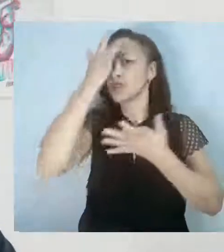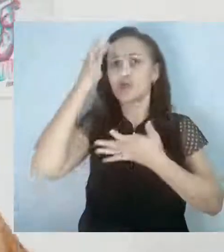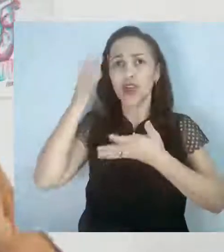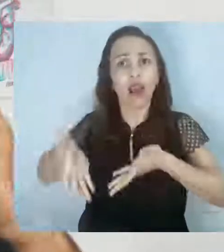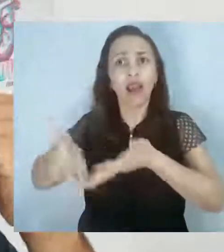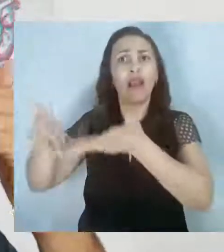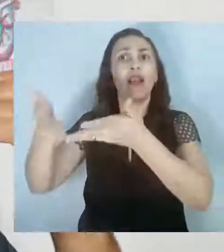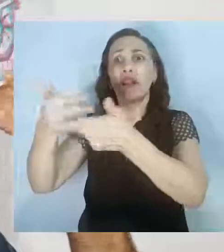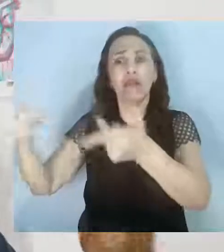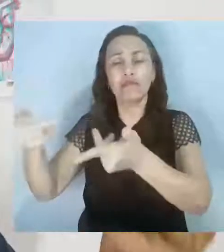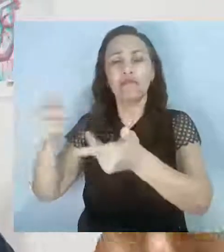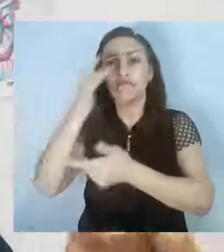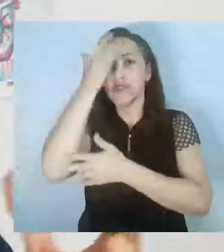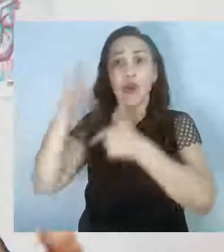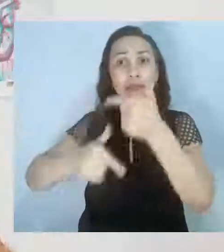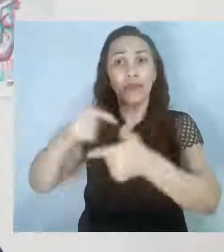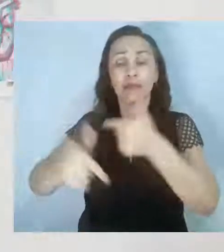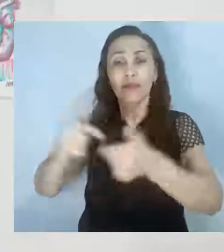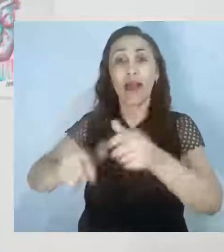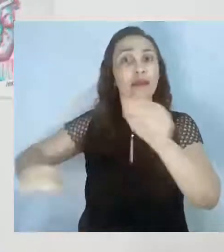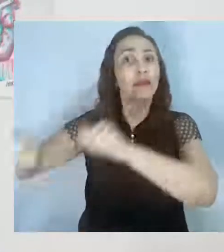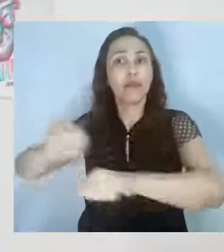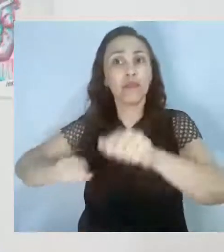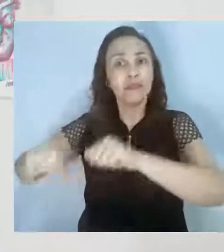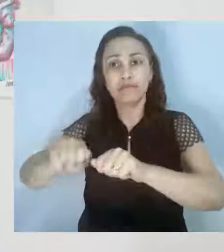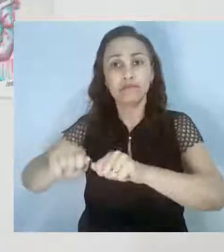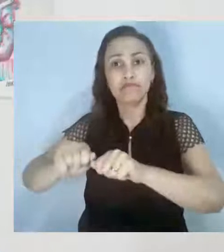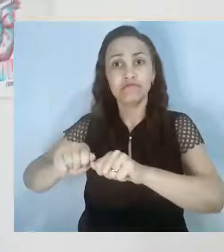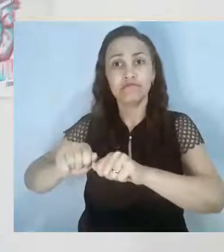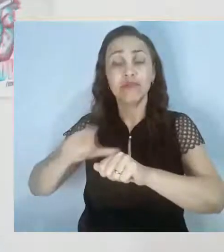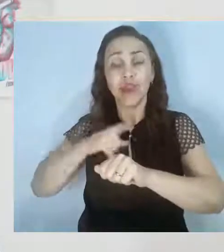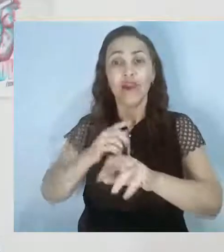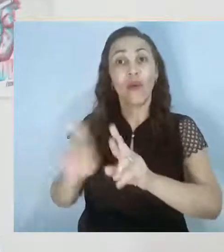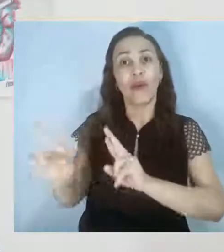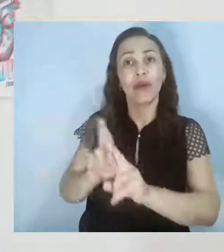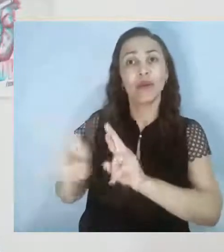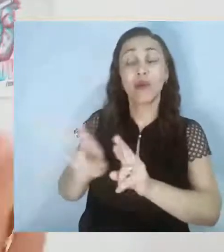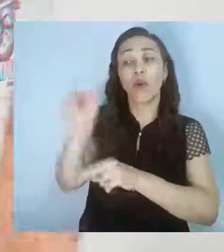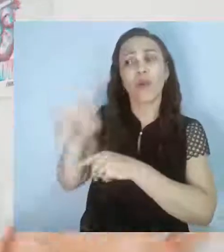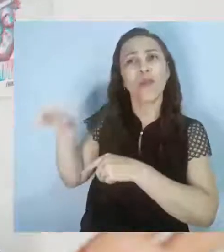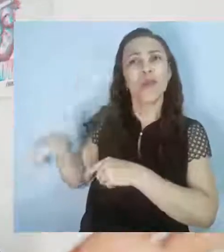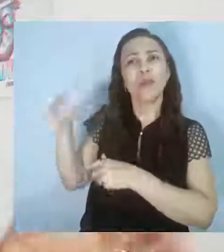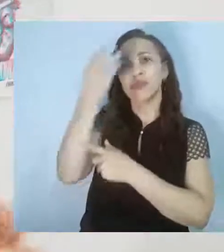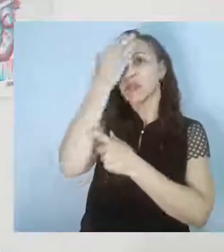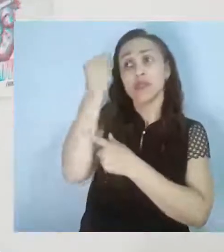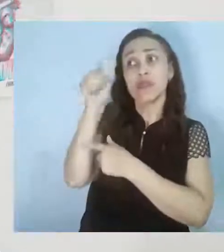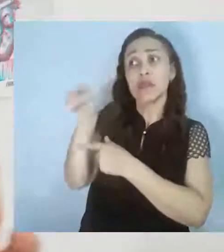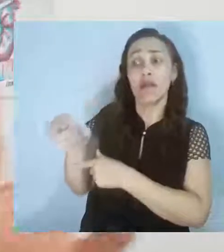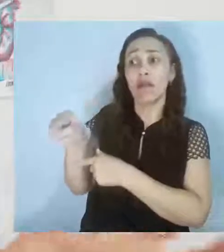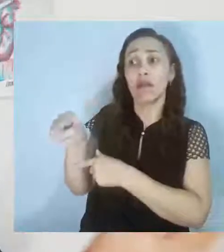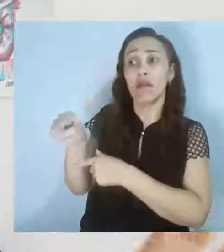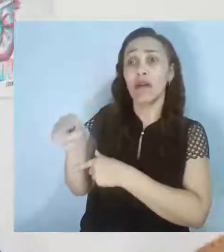transportadores, pessoas que trabalham na limpeza, com as pessoas esquecidas, não lembradas, as